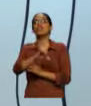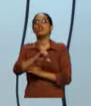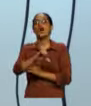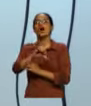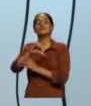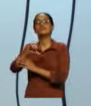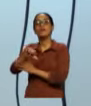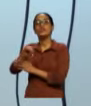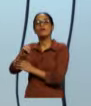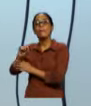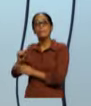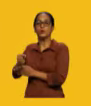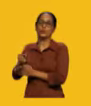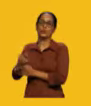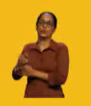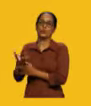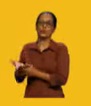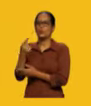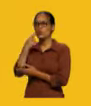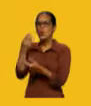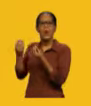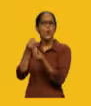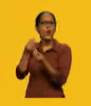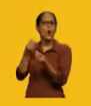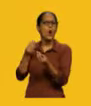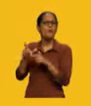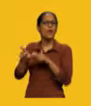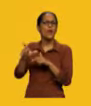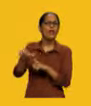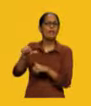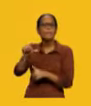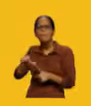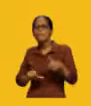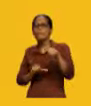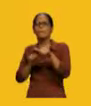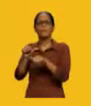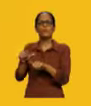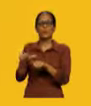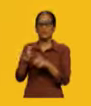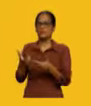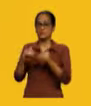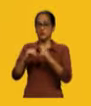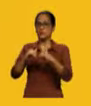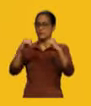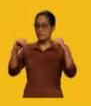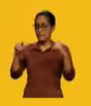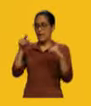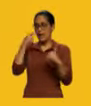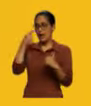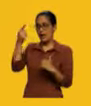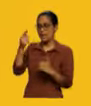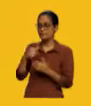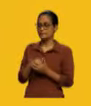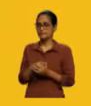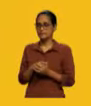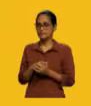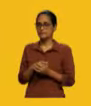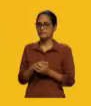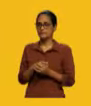990 mil. 990 mil eu posso separar. Dá